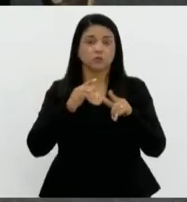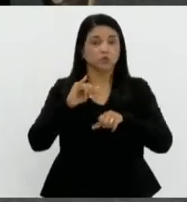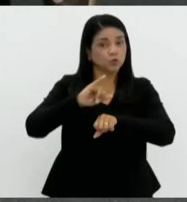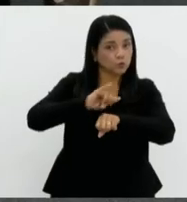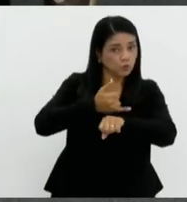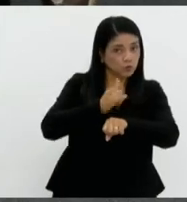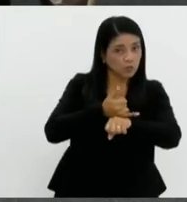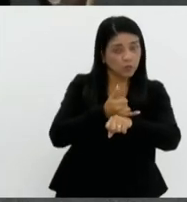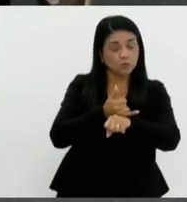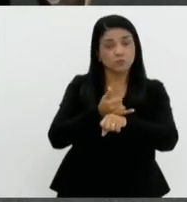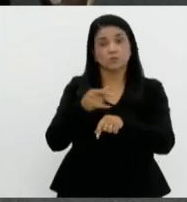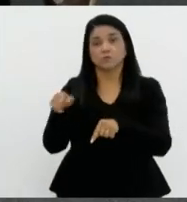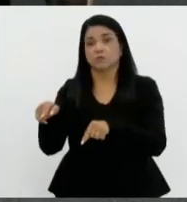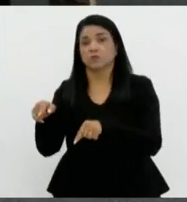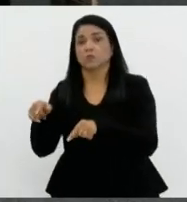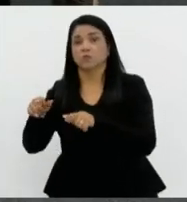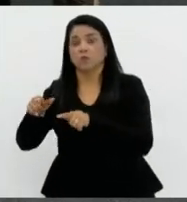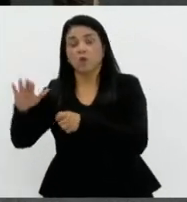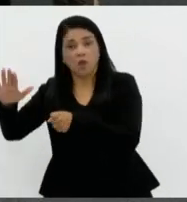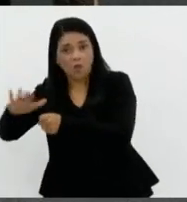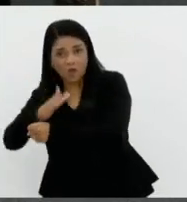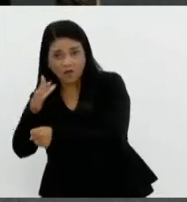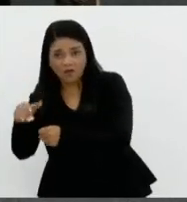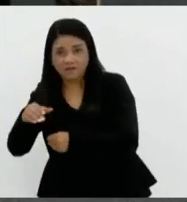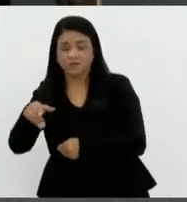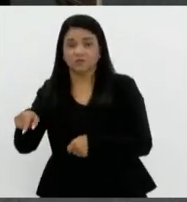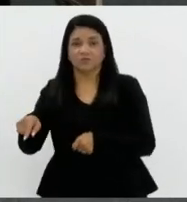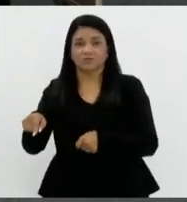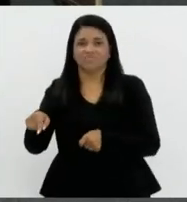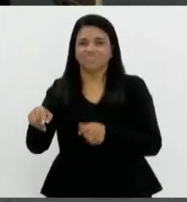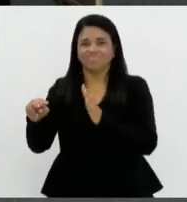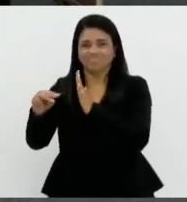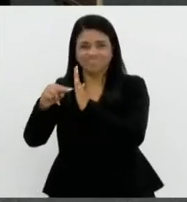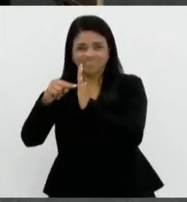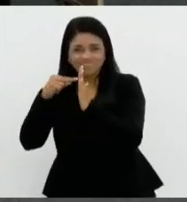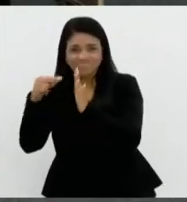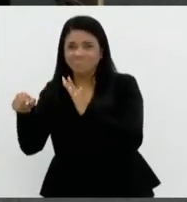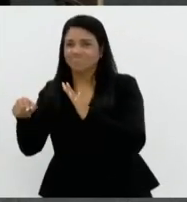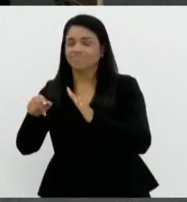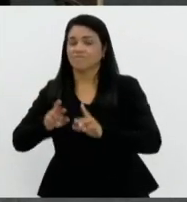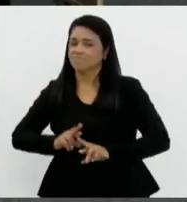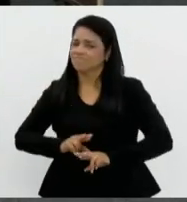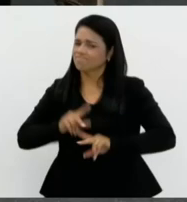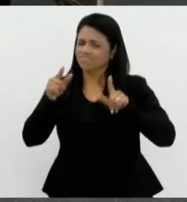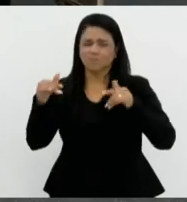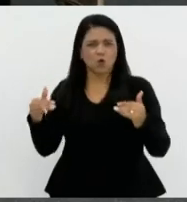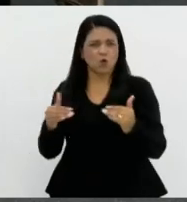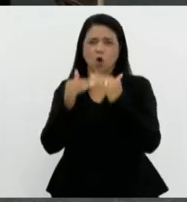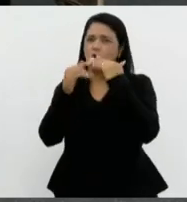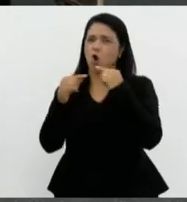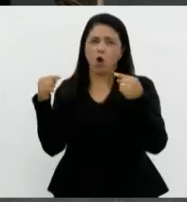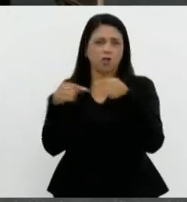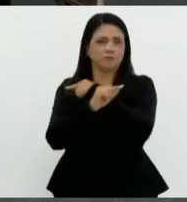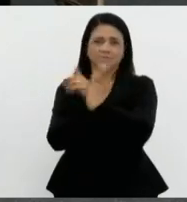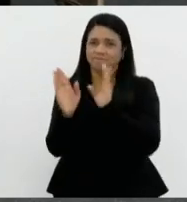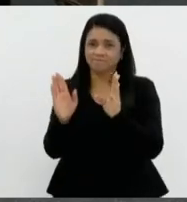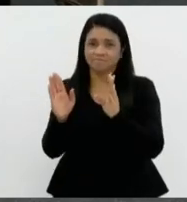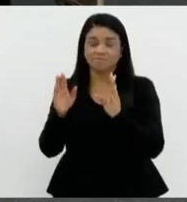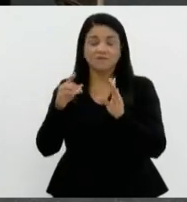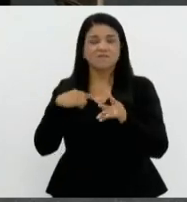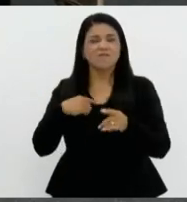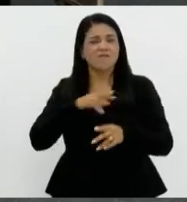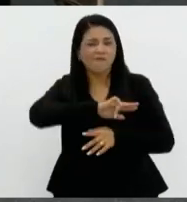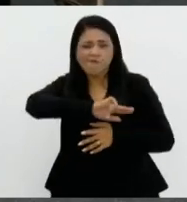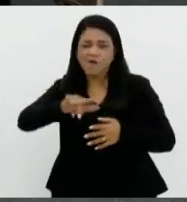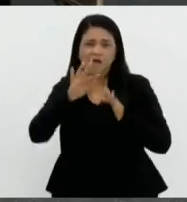foi completamente equivocada. E falo de alguém que perdeu parentes cremados em campo de concentração. Ninguém tem que me dizer o que é